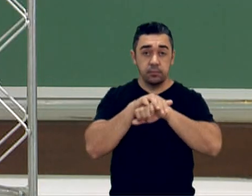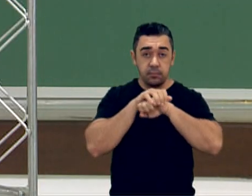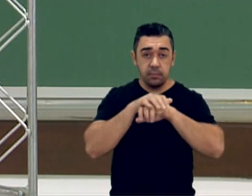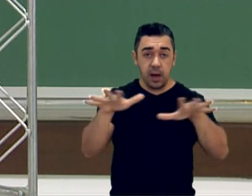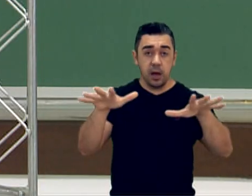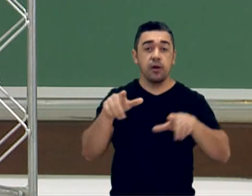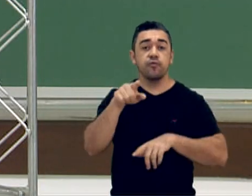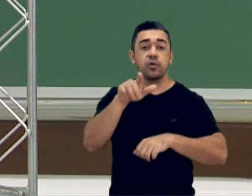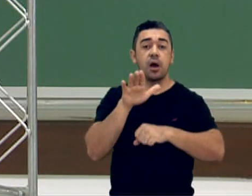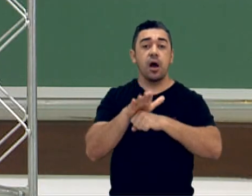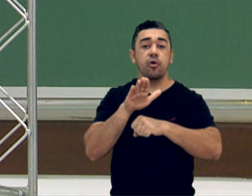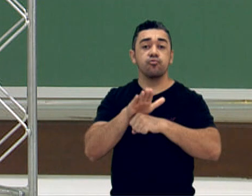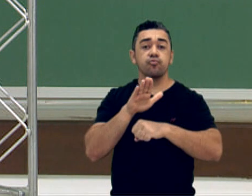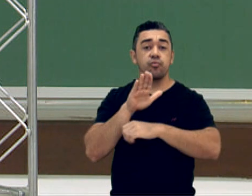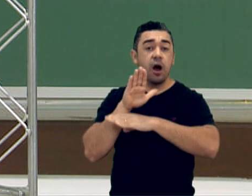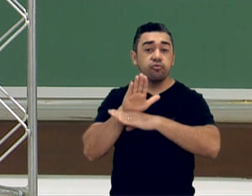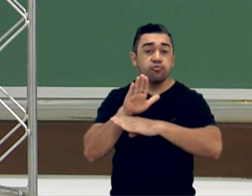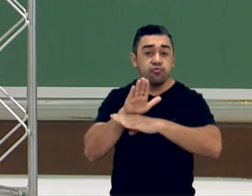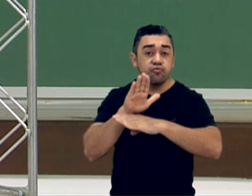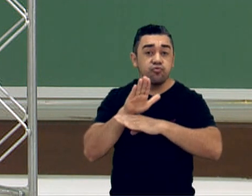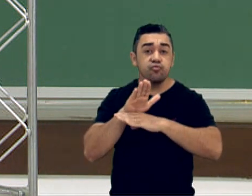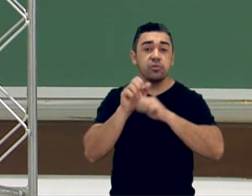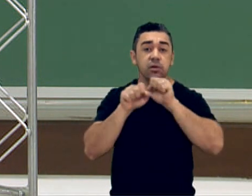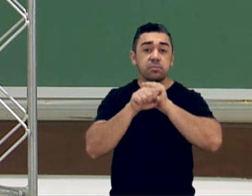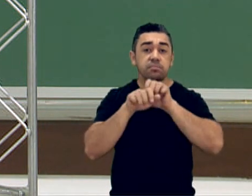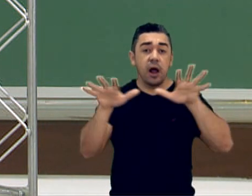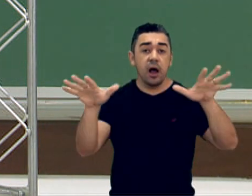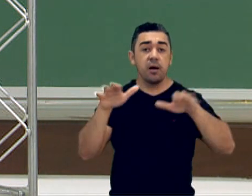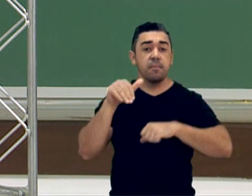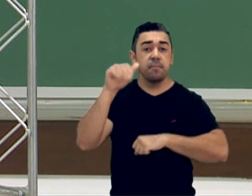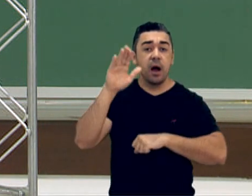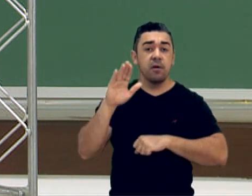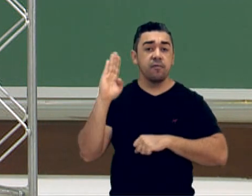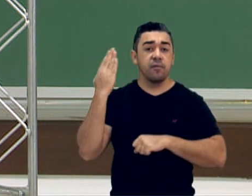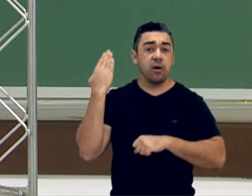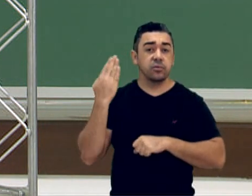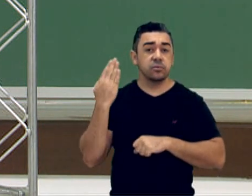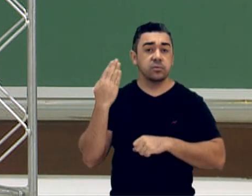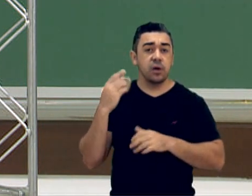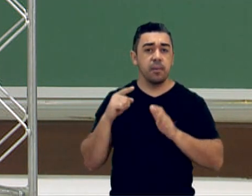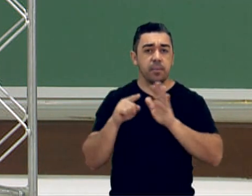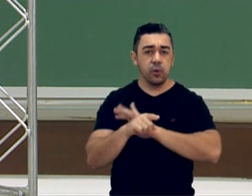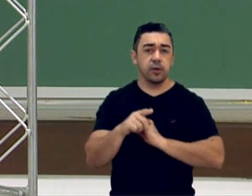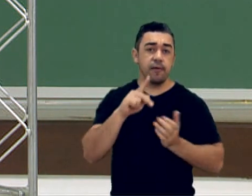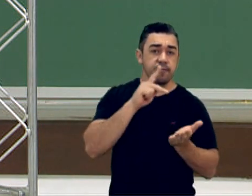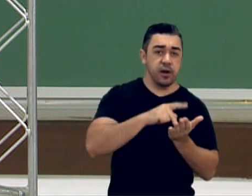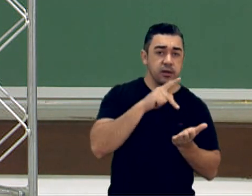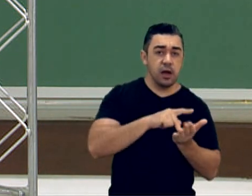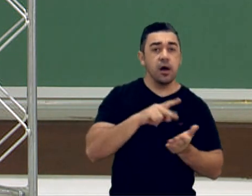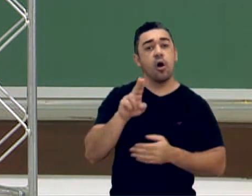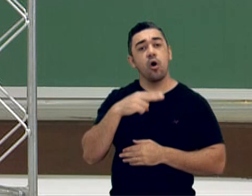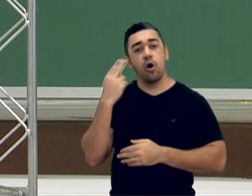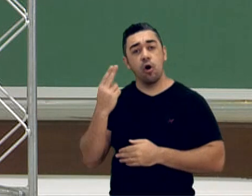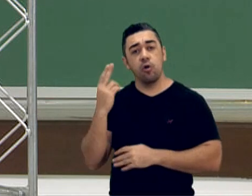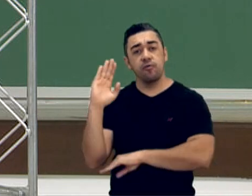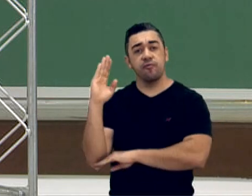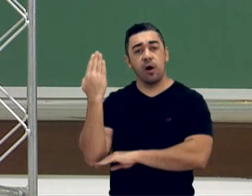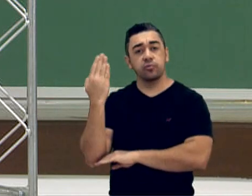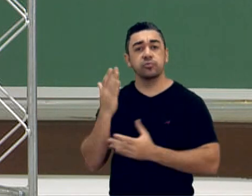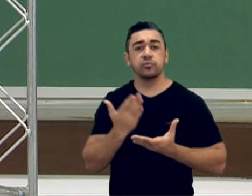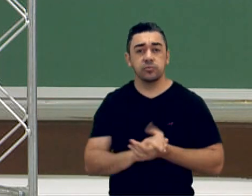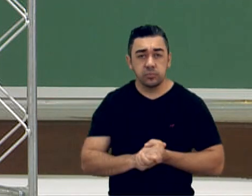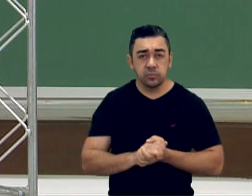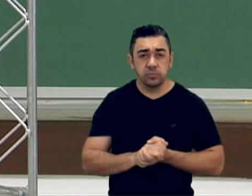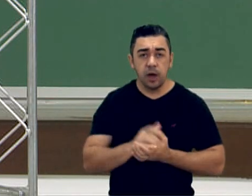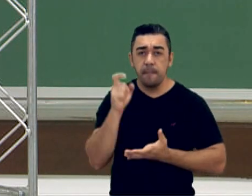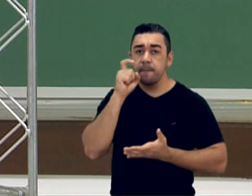Então, observe. Is real? É real essa notícia? É verdadeira? Or is a fake? Ou é uma